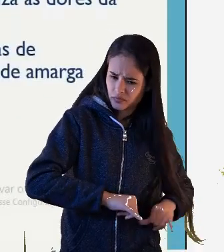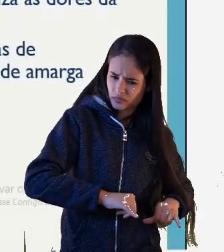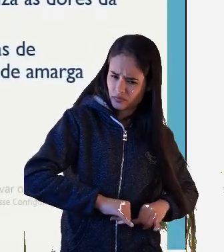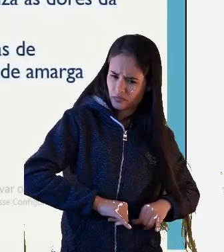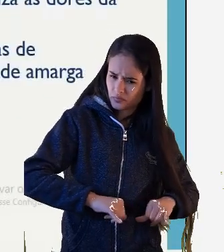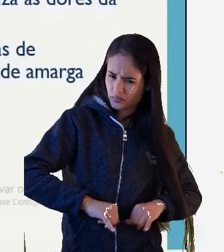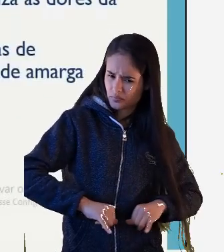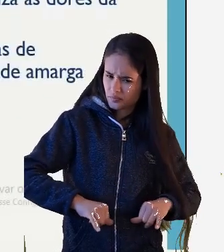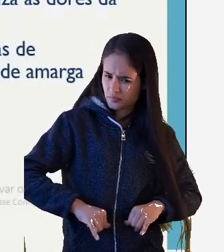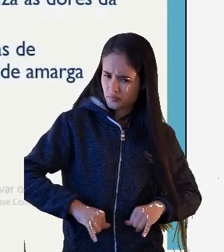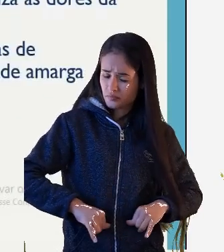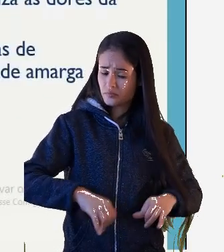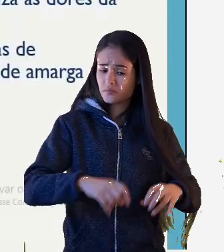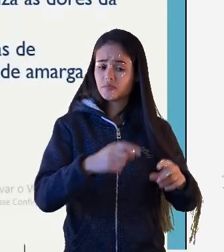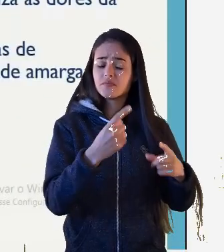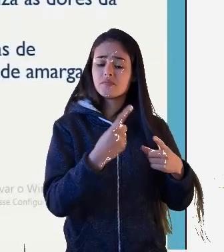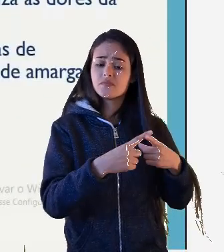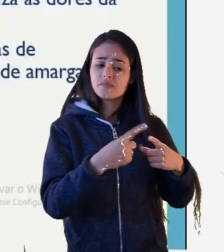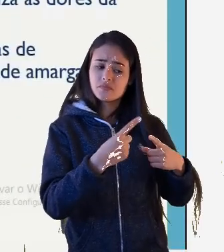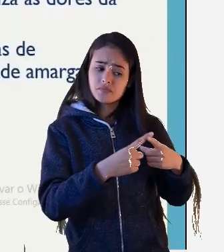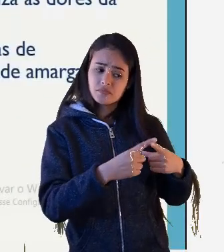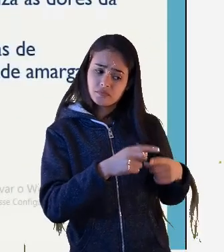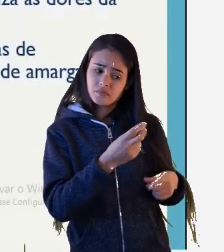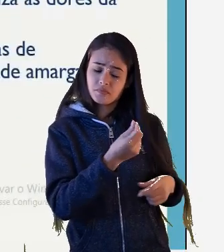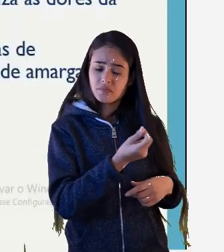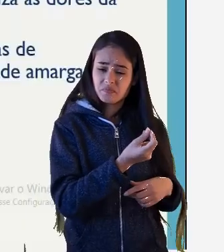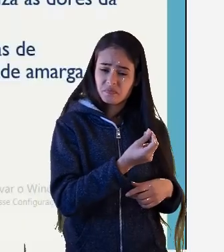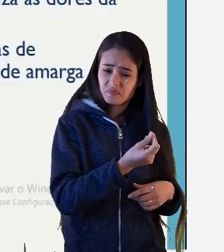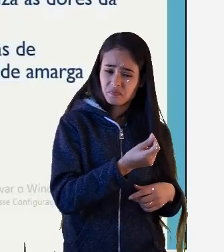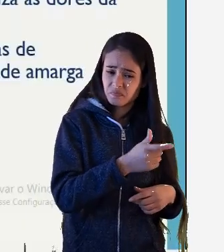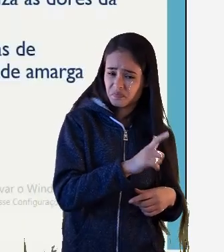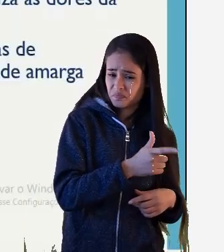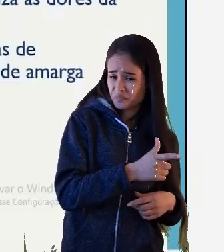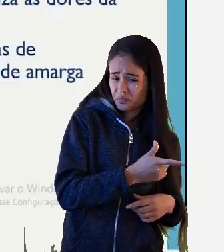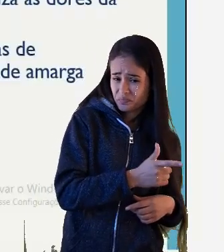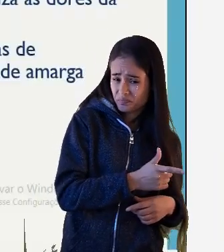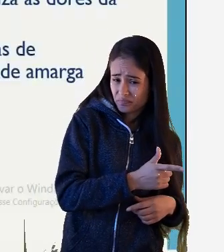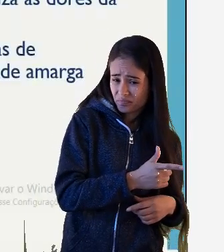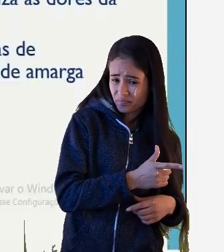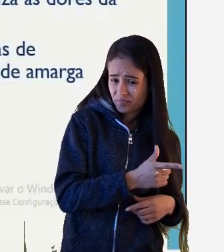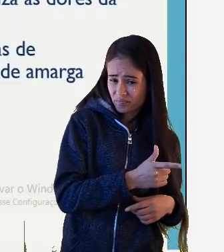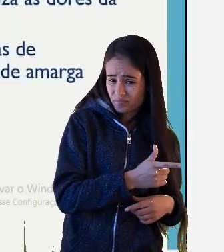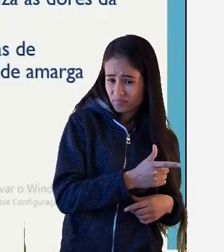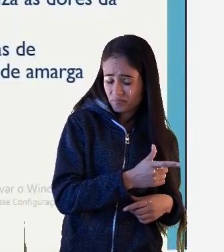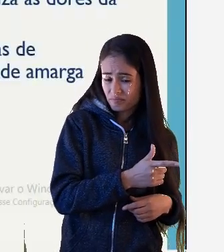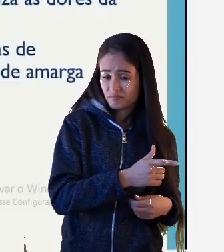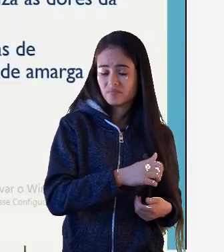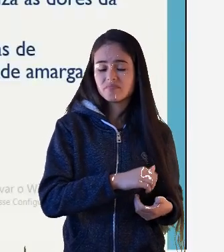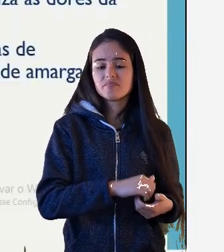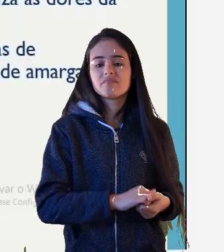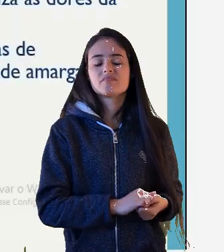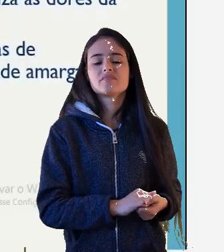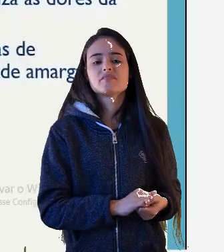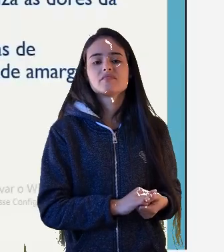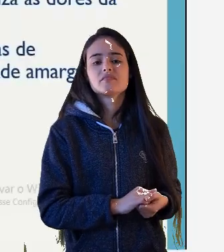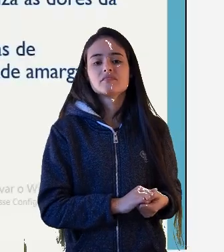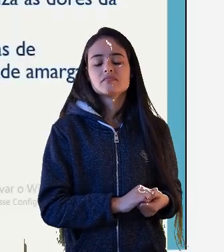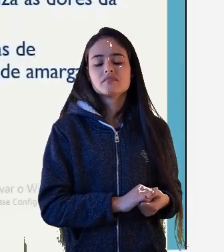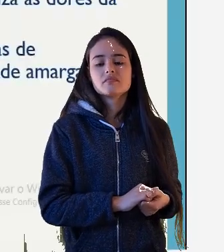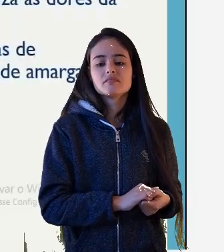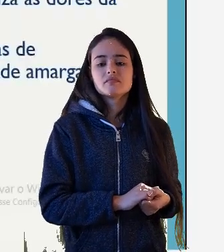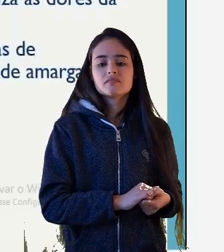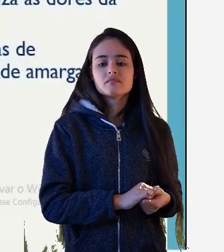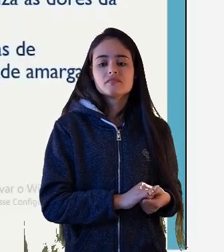E aqui um poema, né, ainda da literatura, um poema do Kut. O Kut é um poeta negro, né, dos precursores da